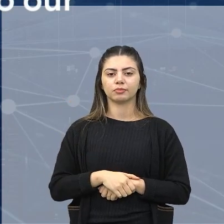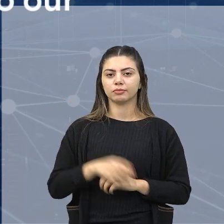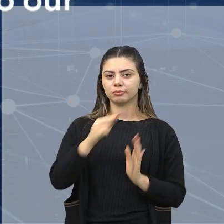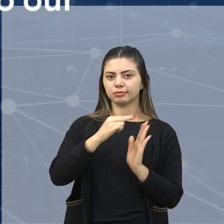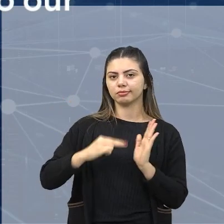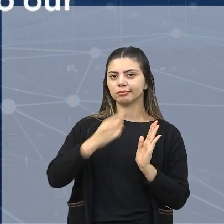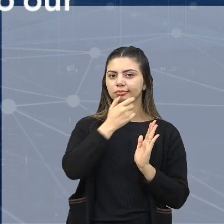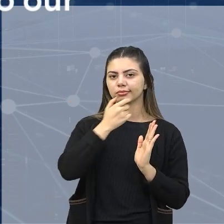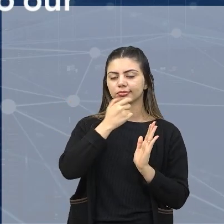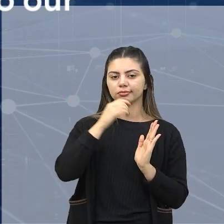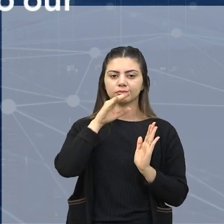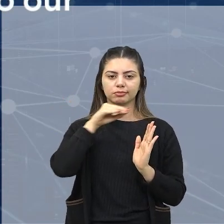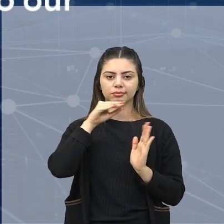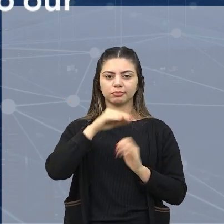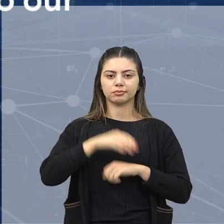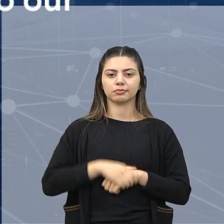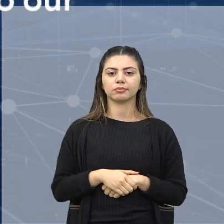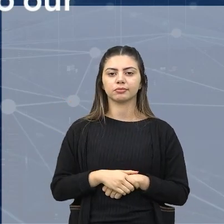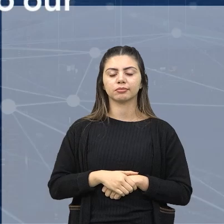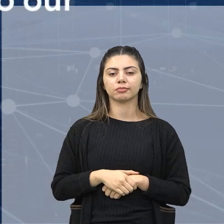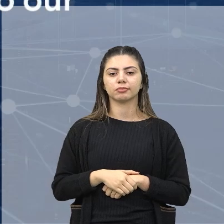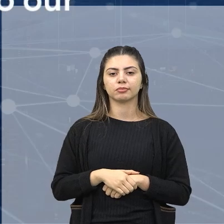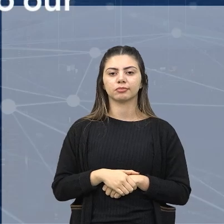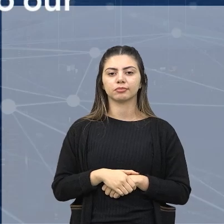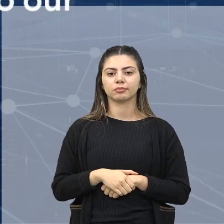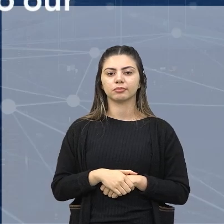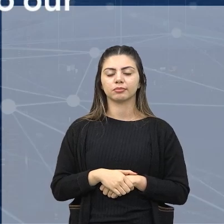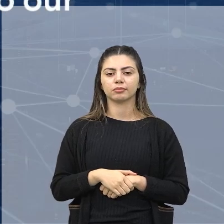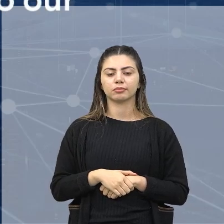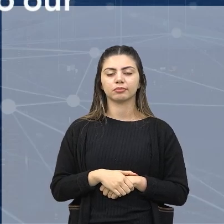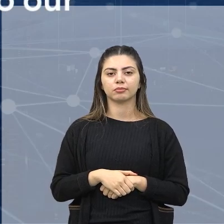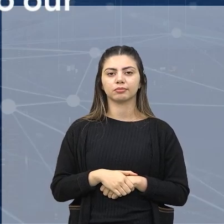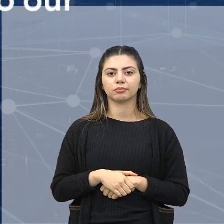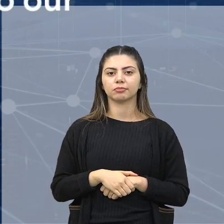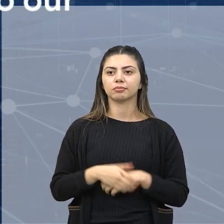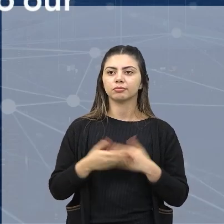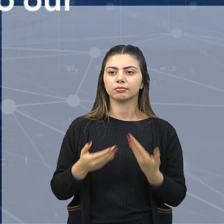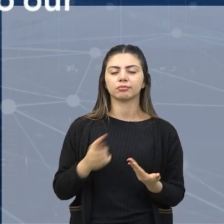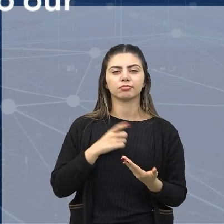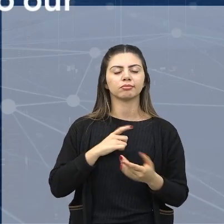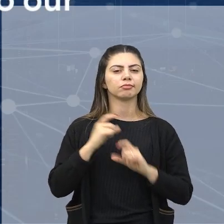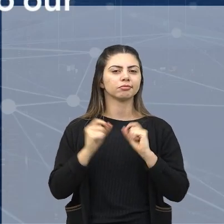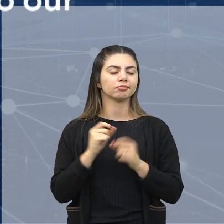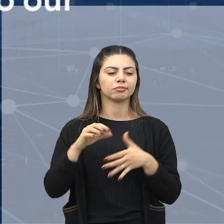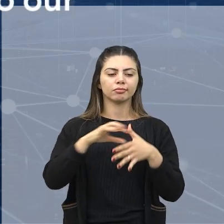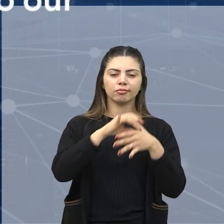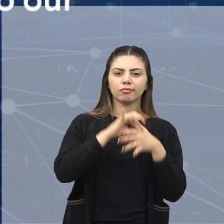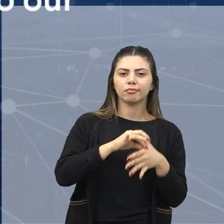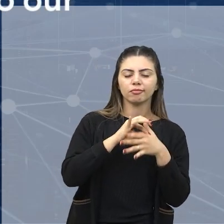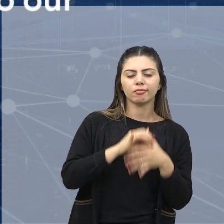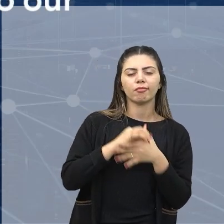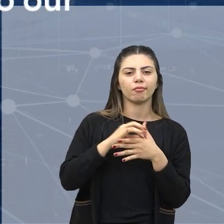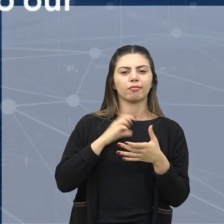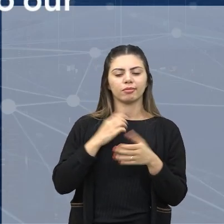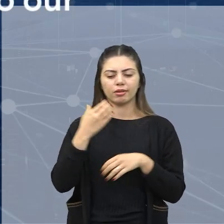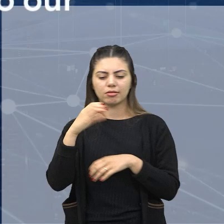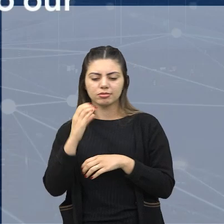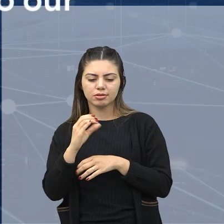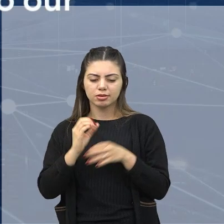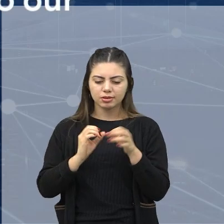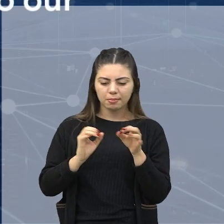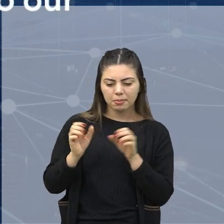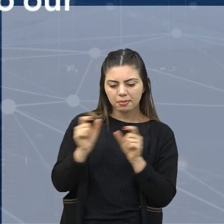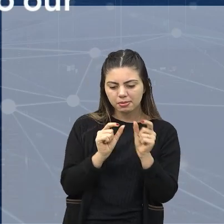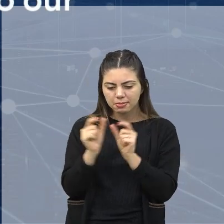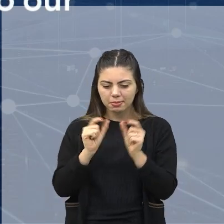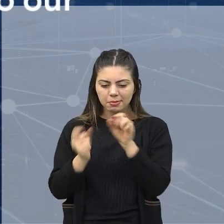will eat, nós vamos comer mais. Aí está falando que vai ter mais carnes criados em laboratórios, em plantas